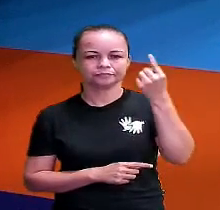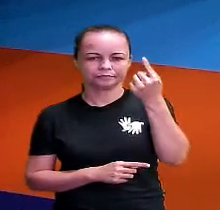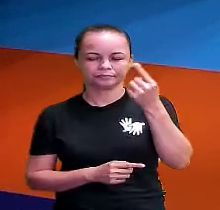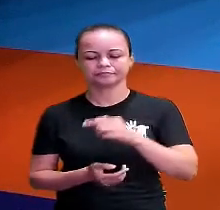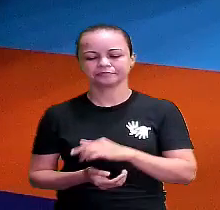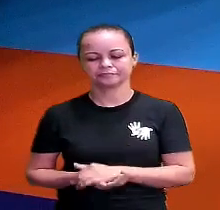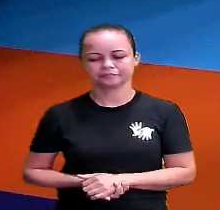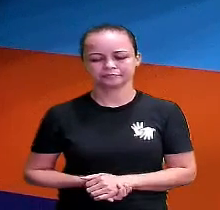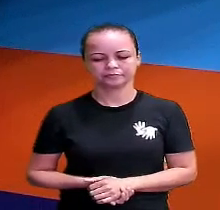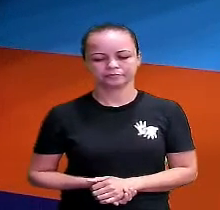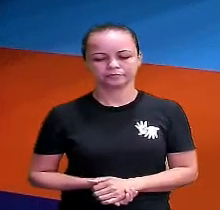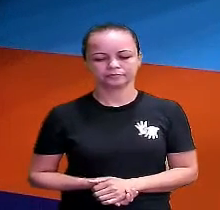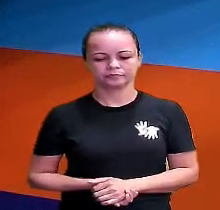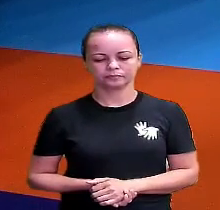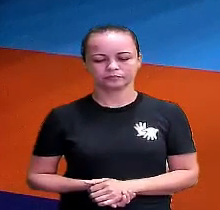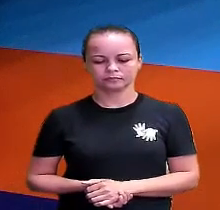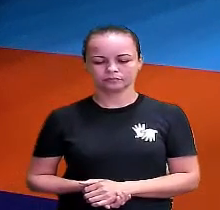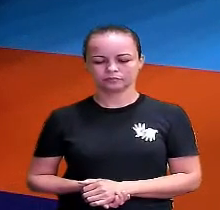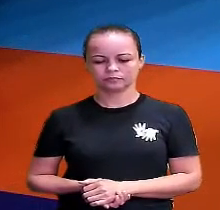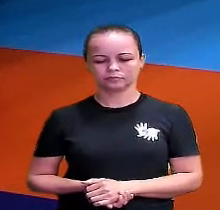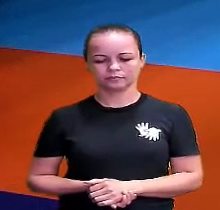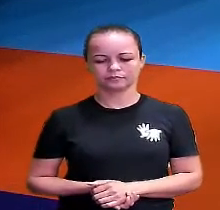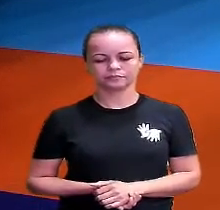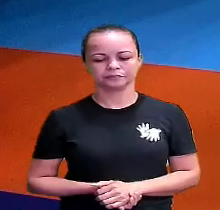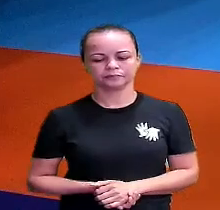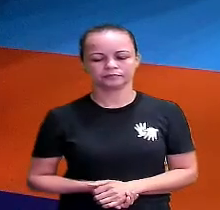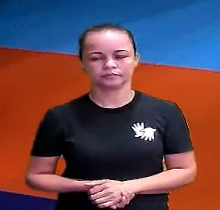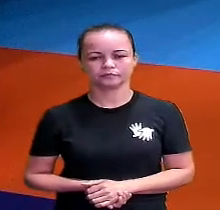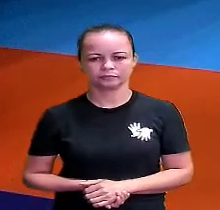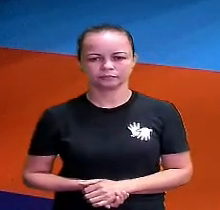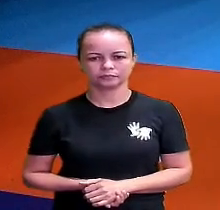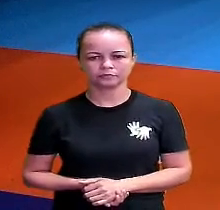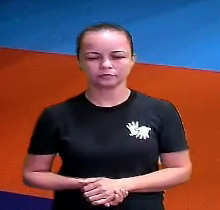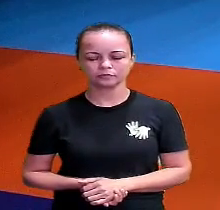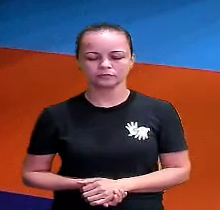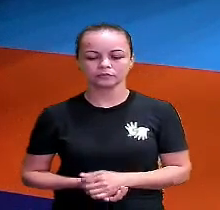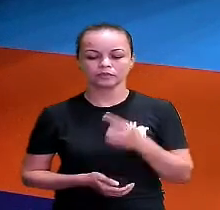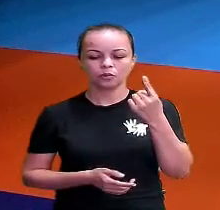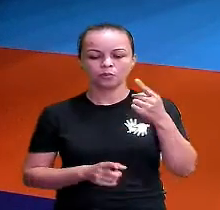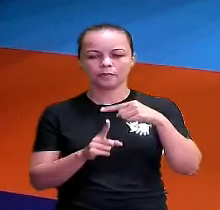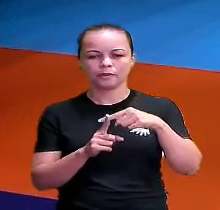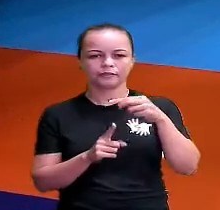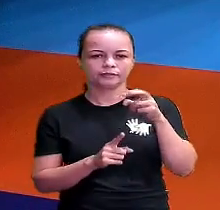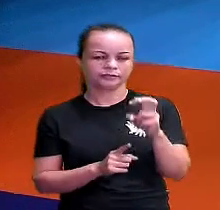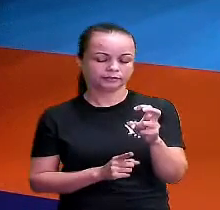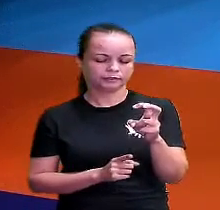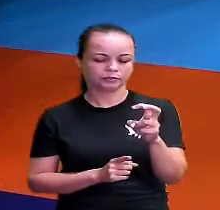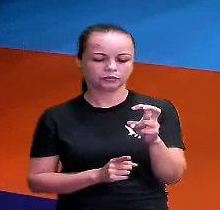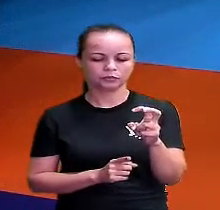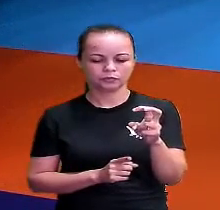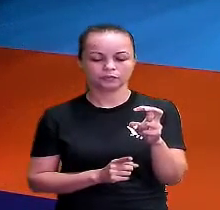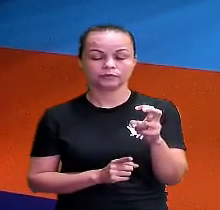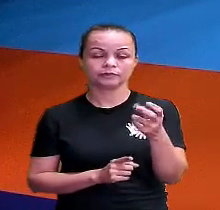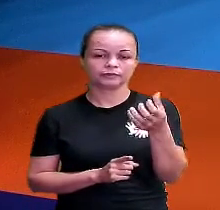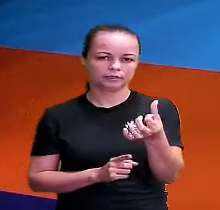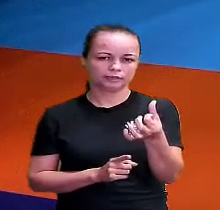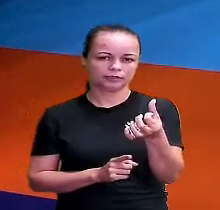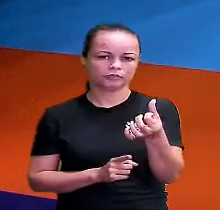né? Pego 1 e jogo aqui em cima, tá certo? Então, 1 mais 5,